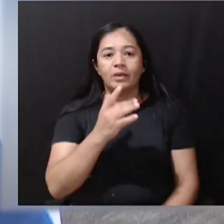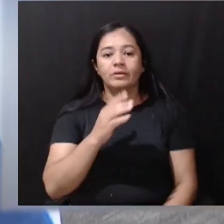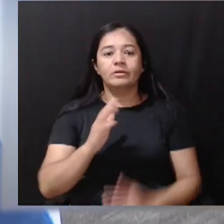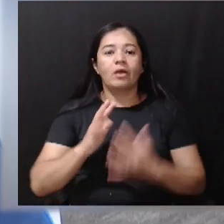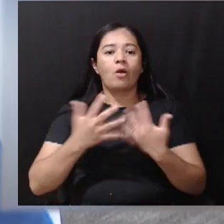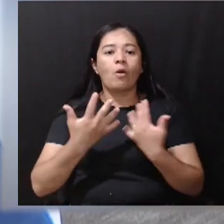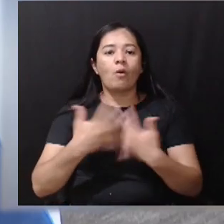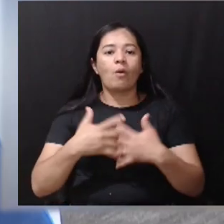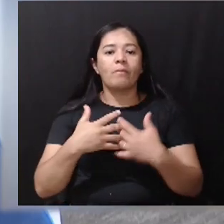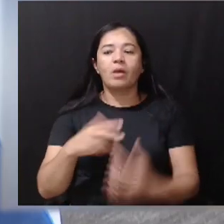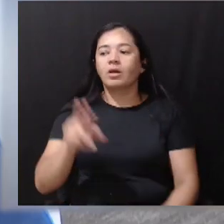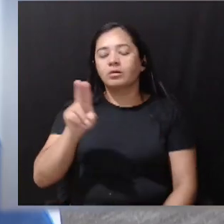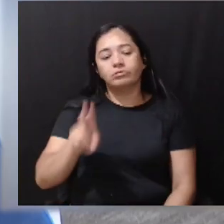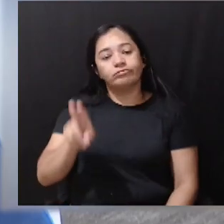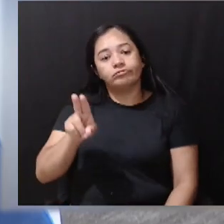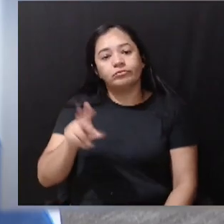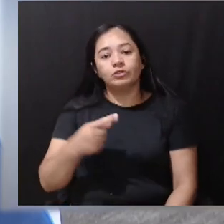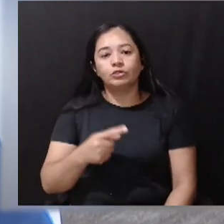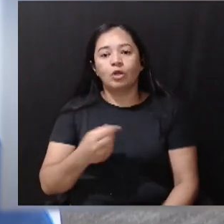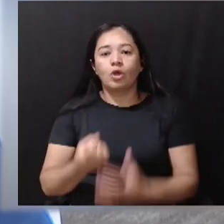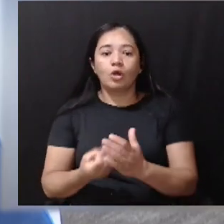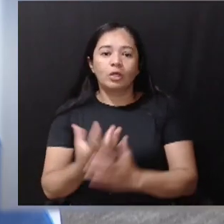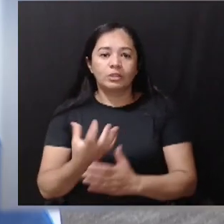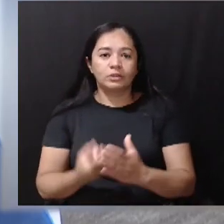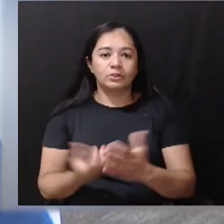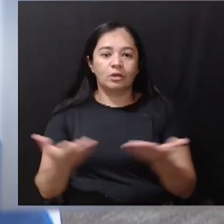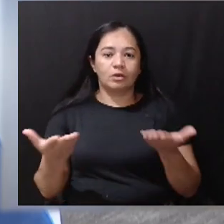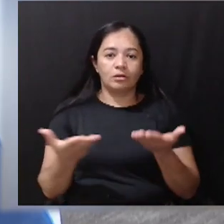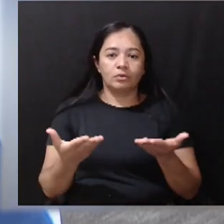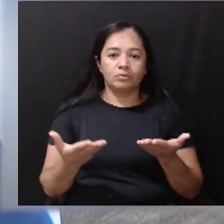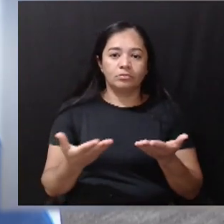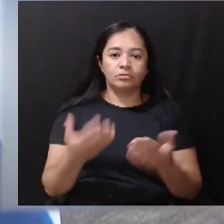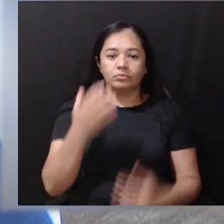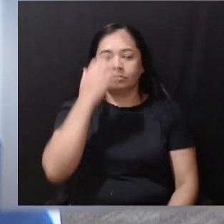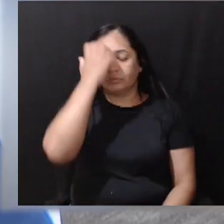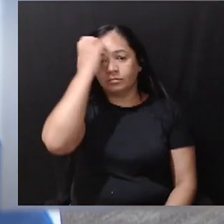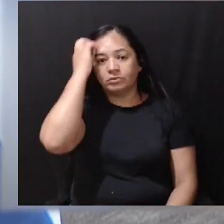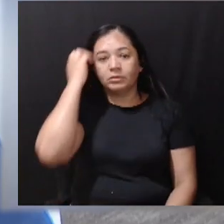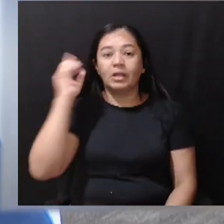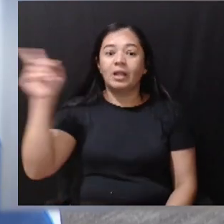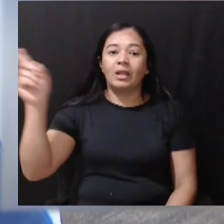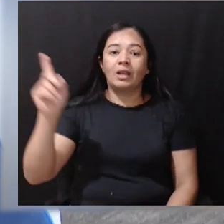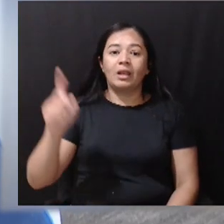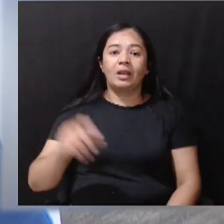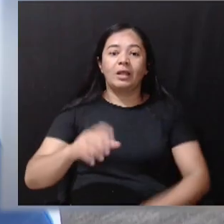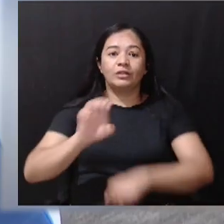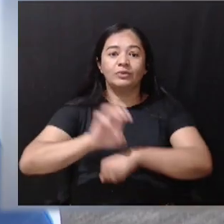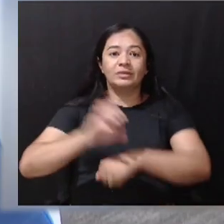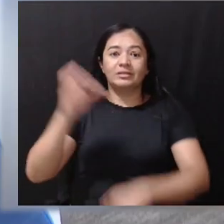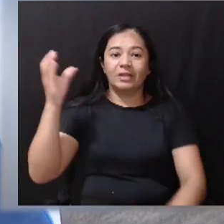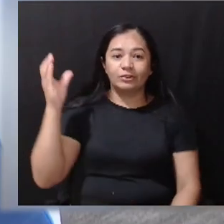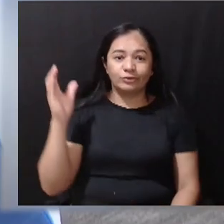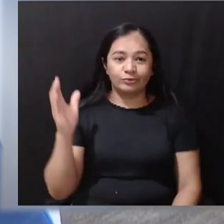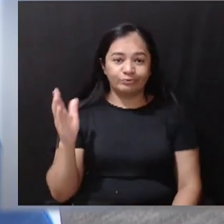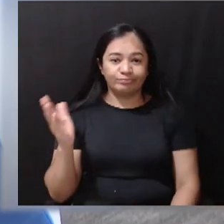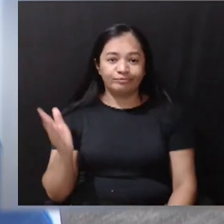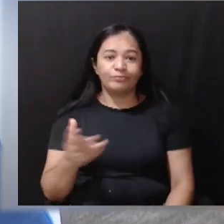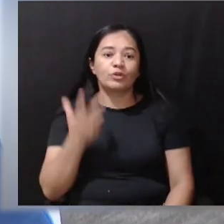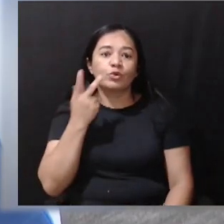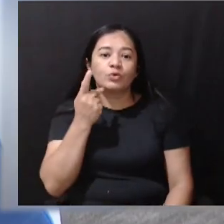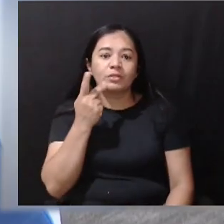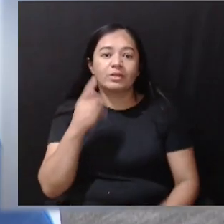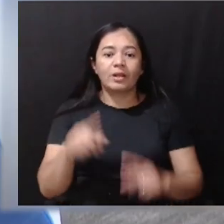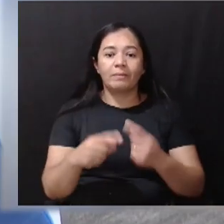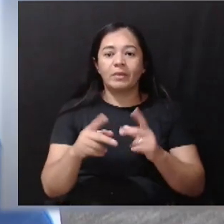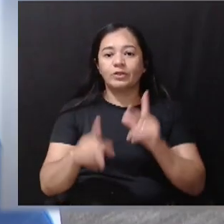center. E a gente está tendo a construção, né, atualmente de um data center no Ceará que vai fazer a mesma coisa. E a população não tem acesso ao saneamento básico